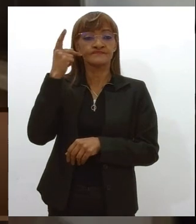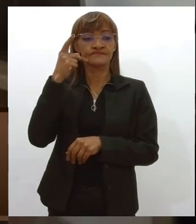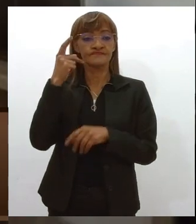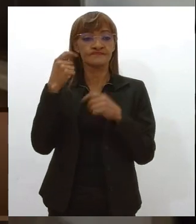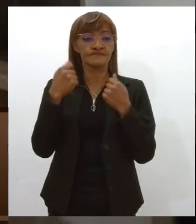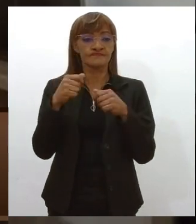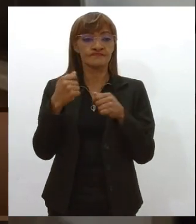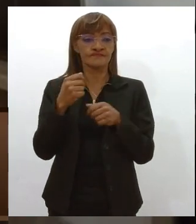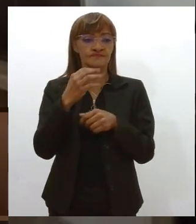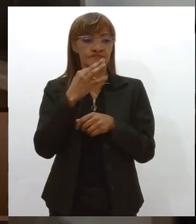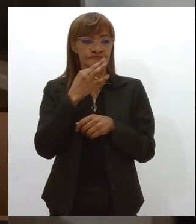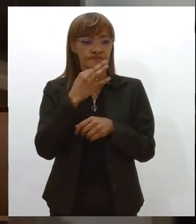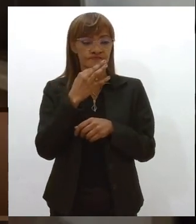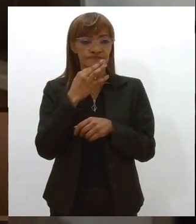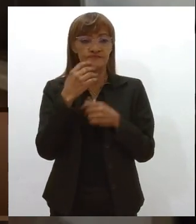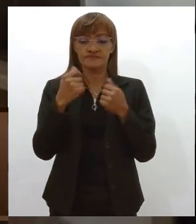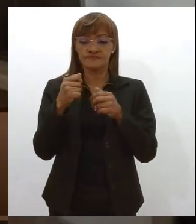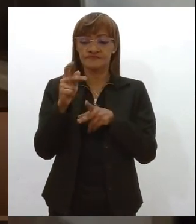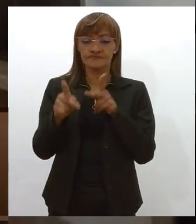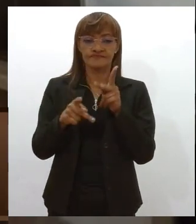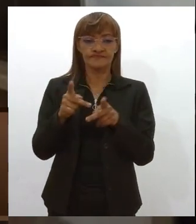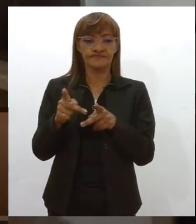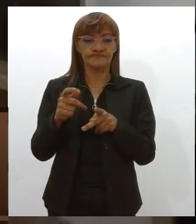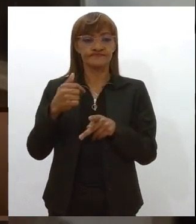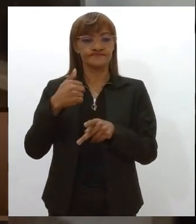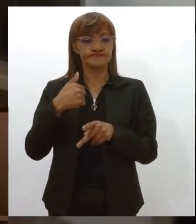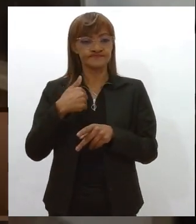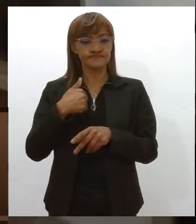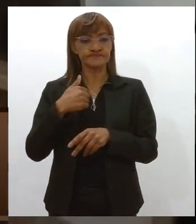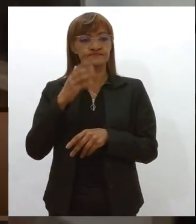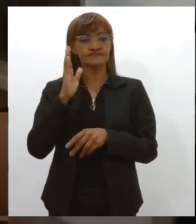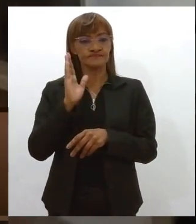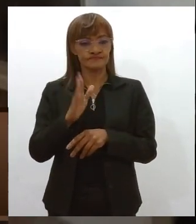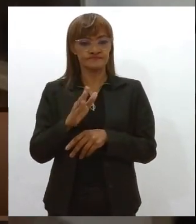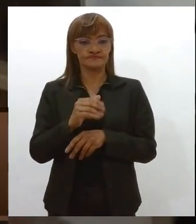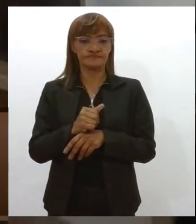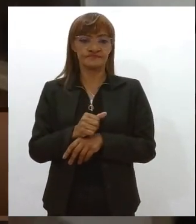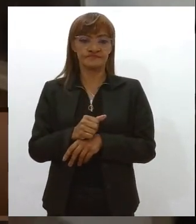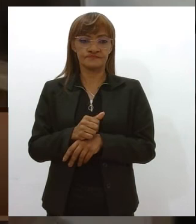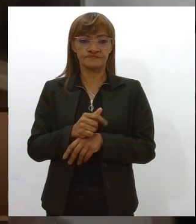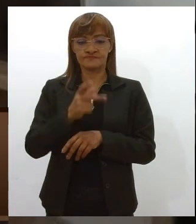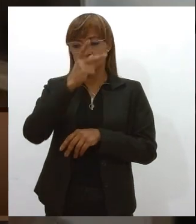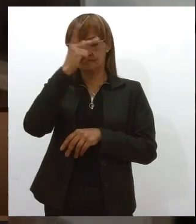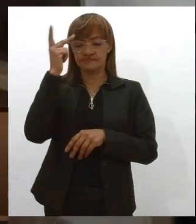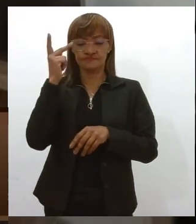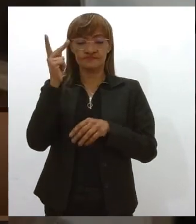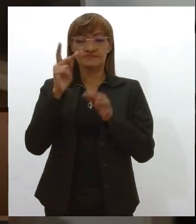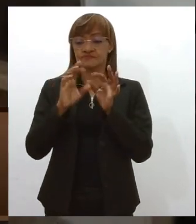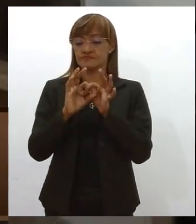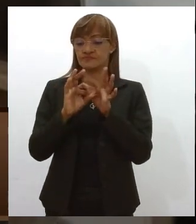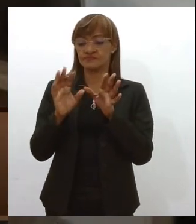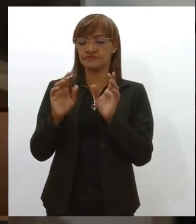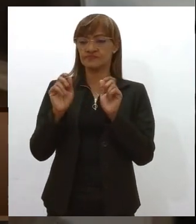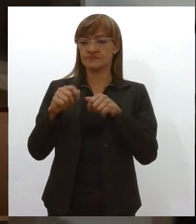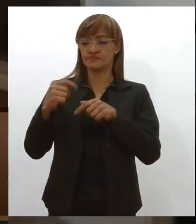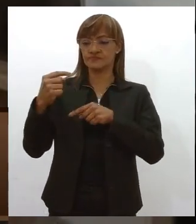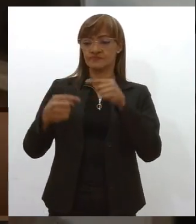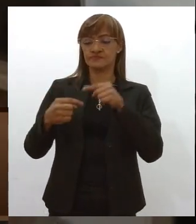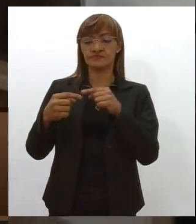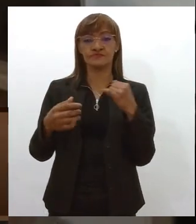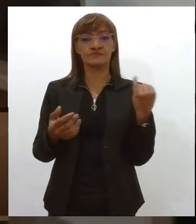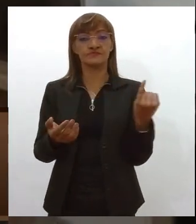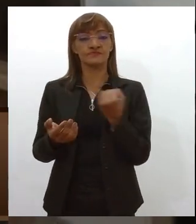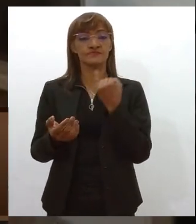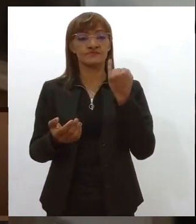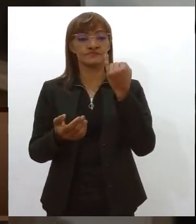precisa a população. Eu sou, como eu já falei desde o começo, eu sou uma pessoa aberta ao diálogo. Eu acho que o diálogo é importante, porque a minha realidade